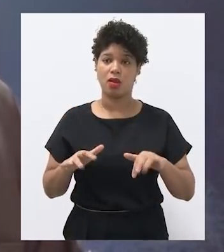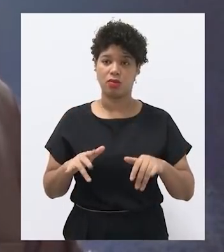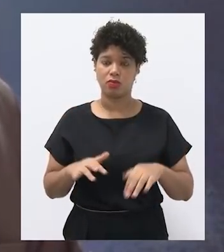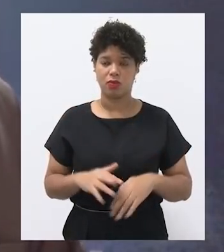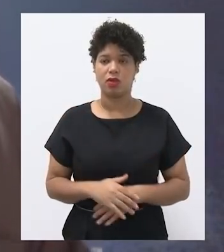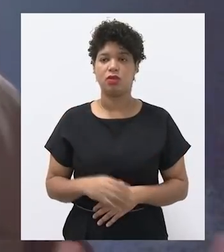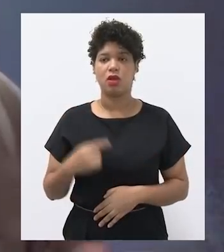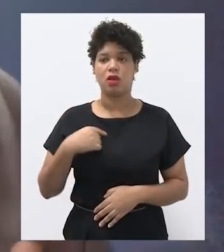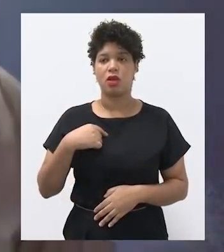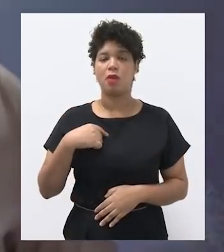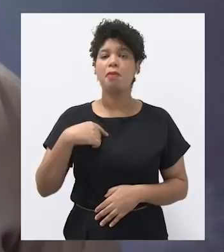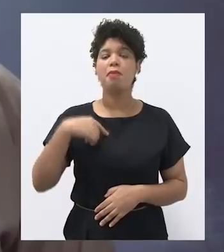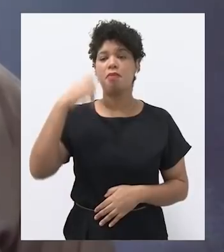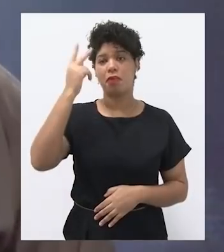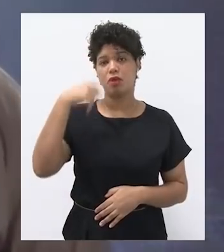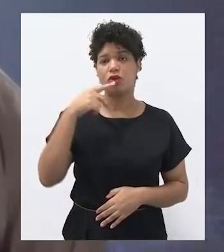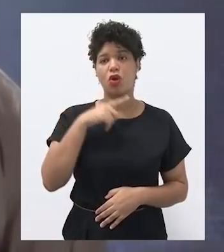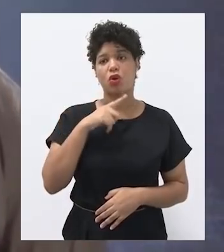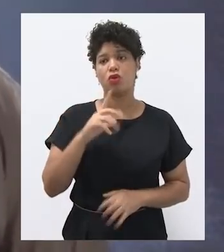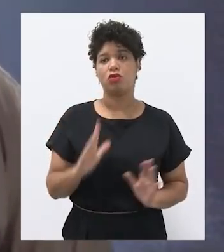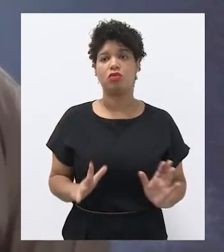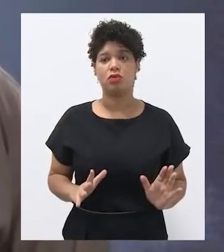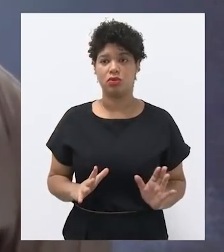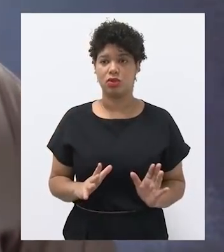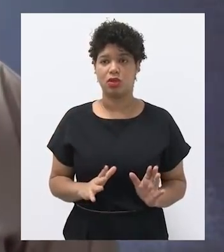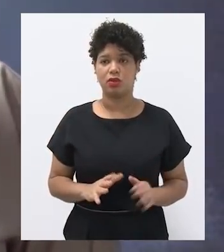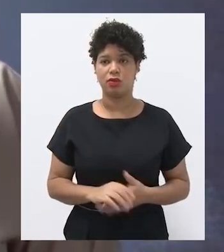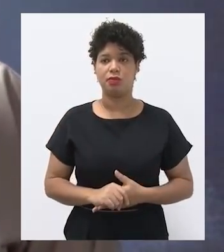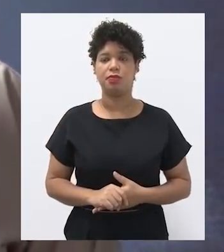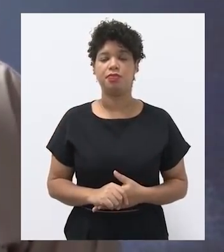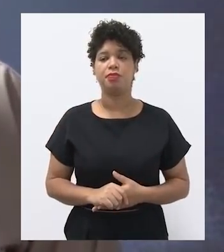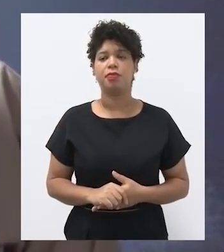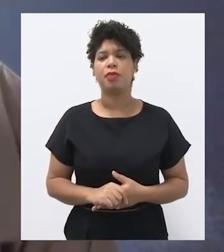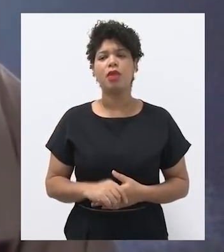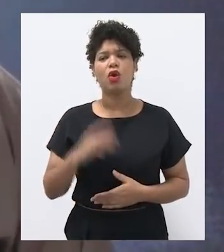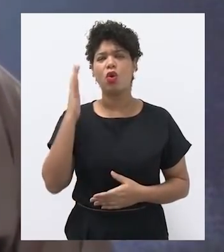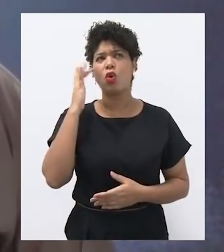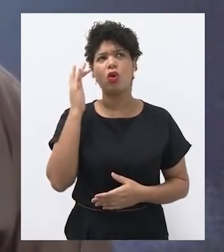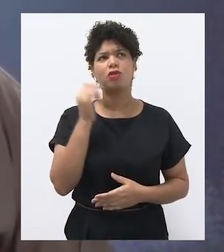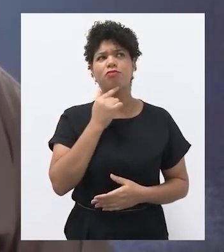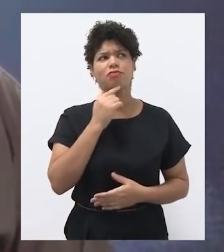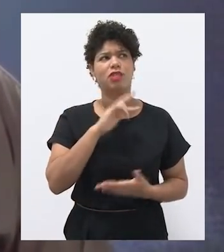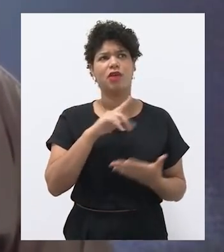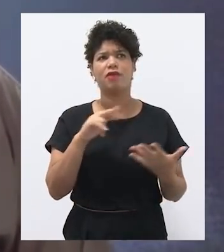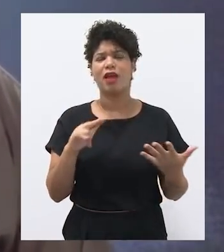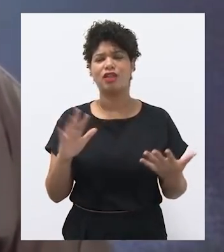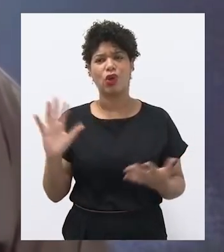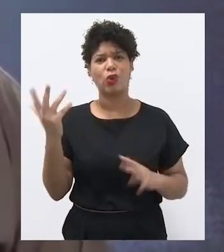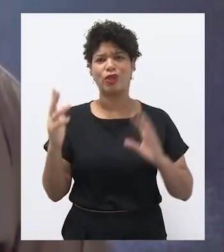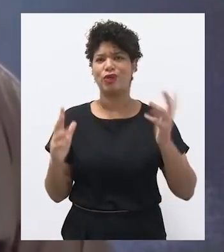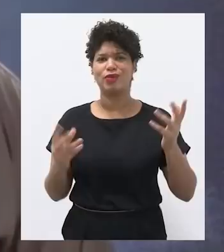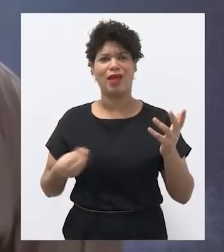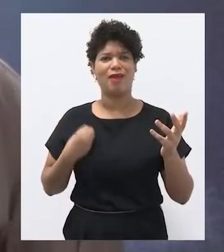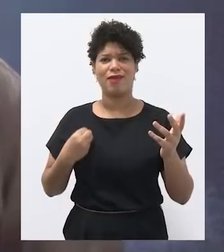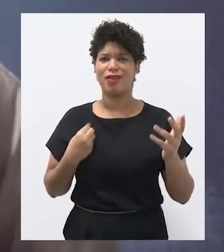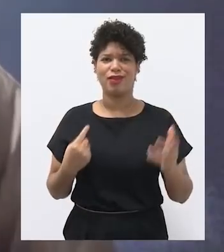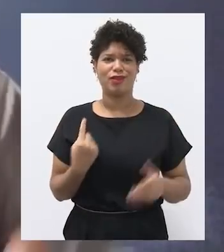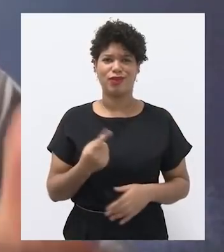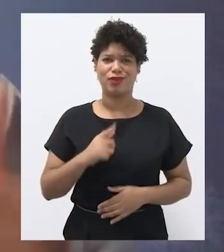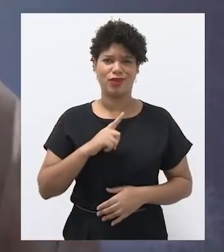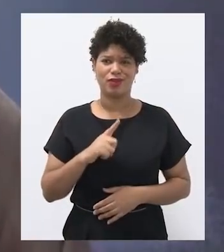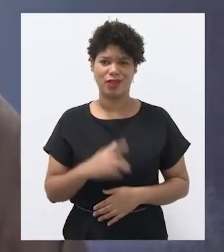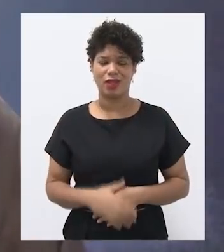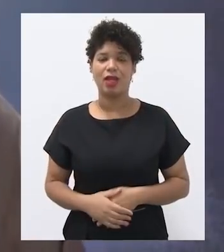analógico. Isso tem acontecido em um sem número de momentos da nossa vida. E quando eu digo